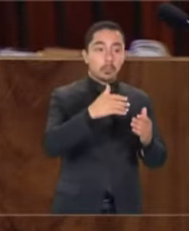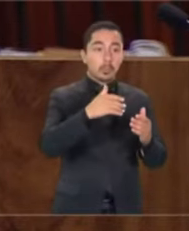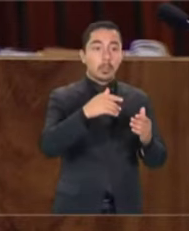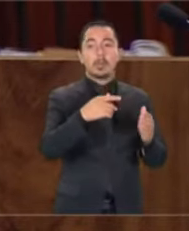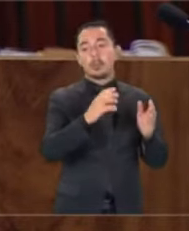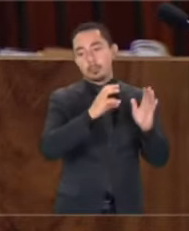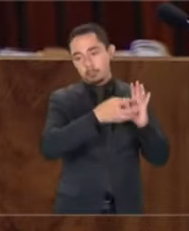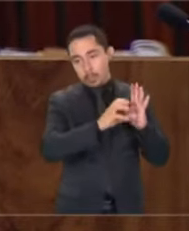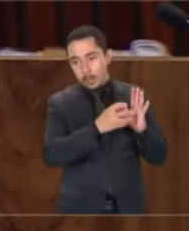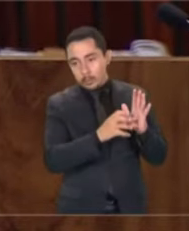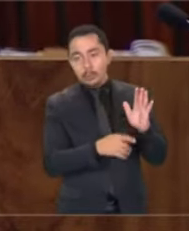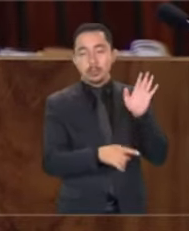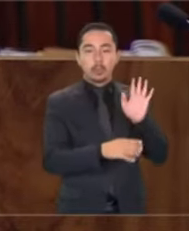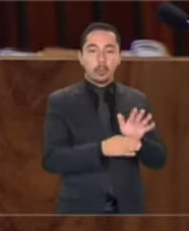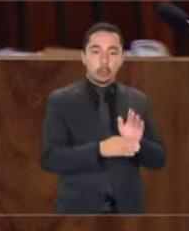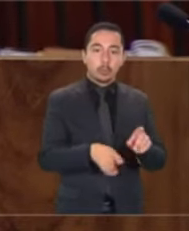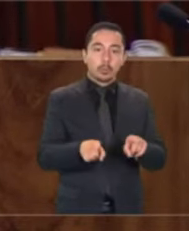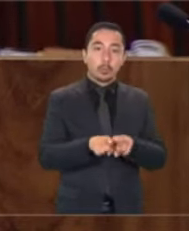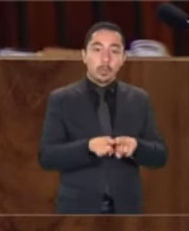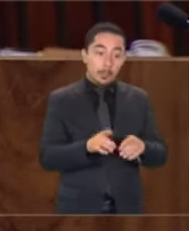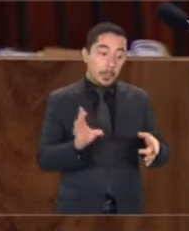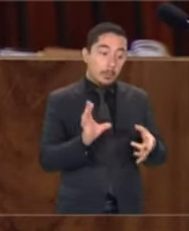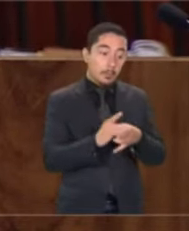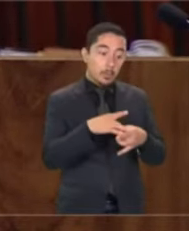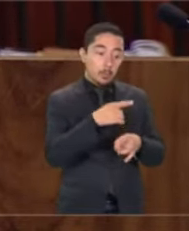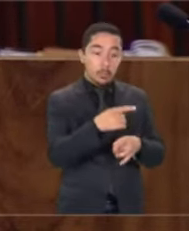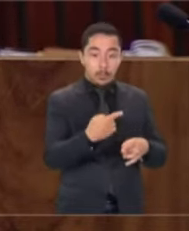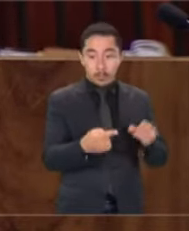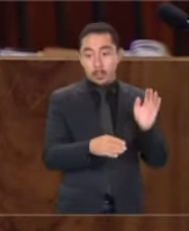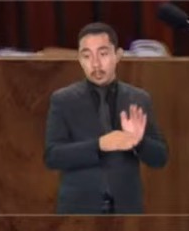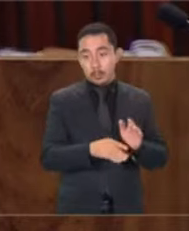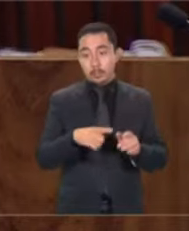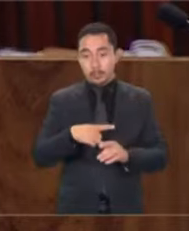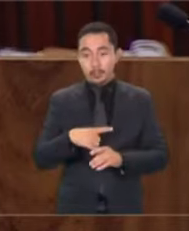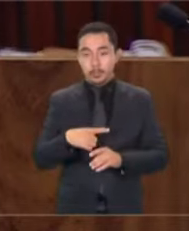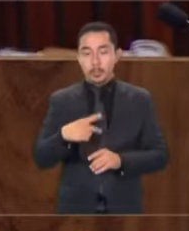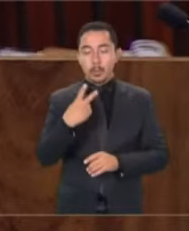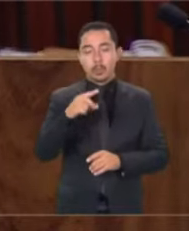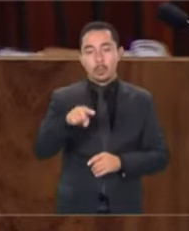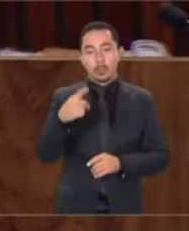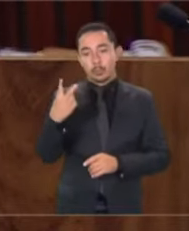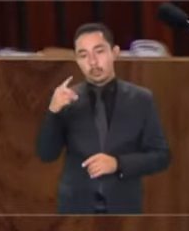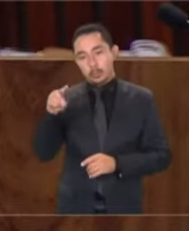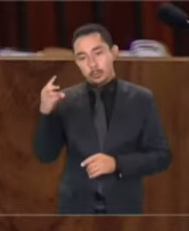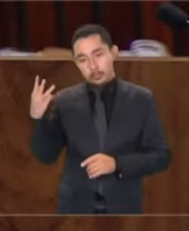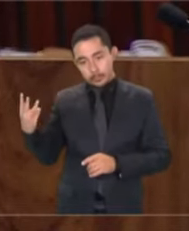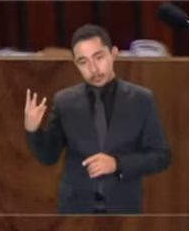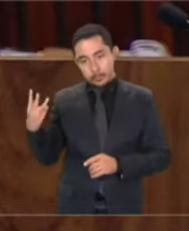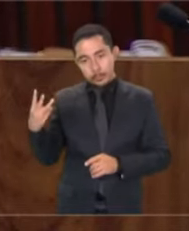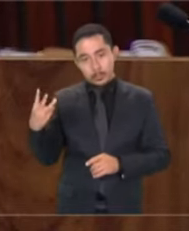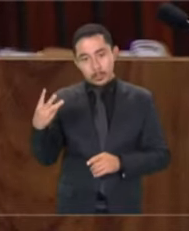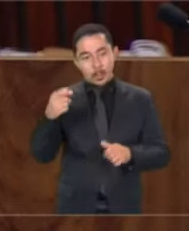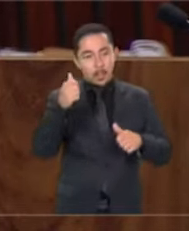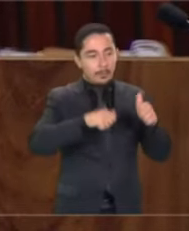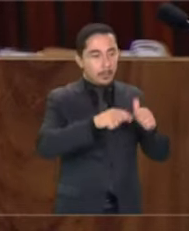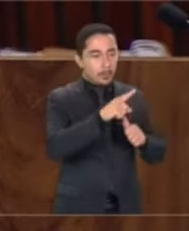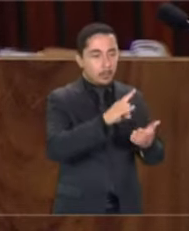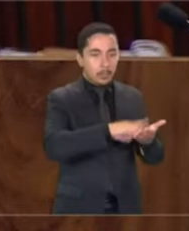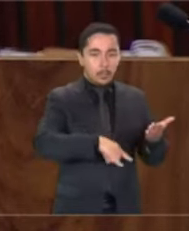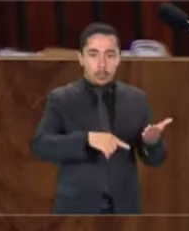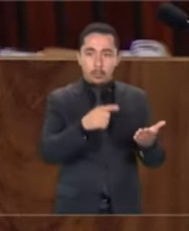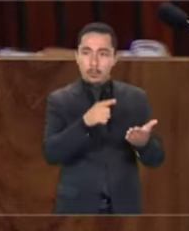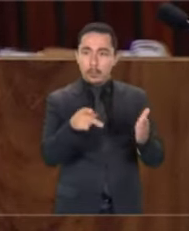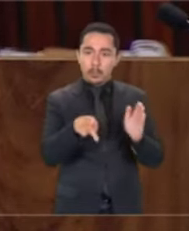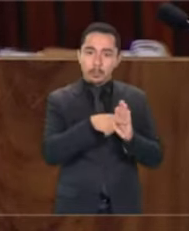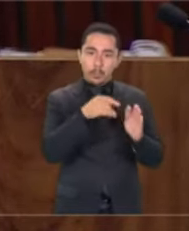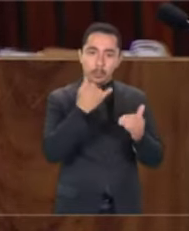se evidenciado o vínculo dele com o beneficiário. 2.1.3, da análise da documentação juntada pela agremiação e das